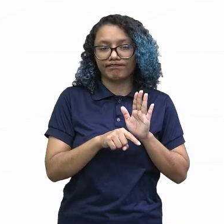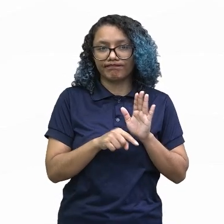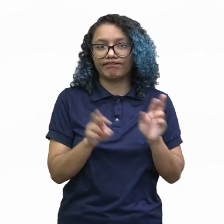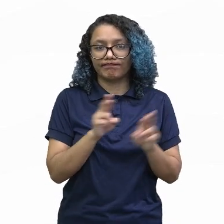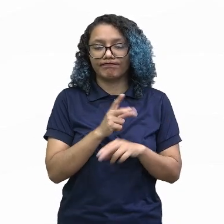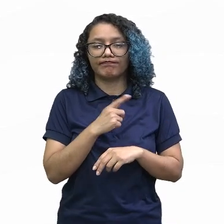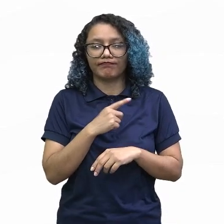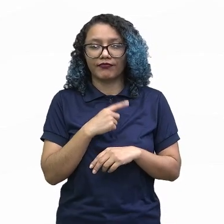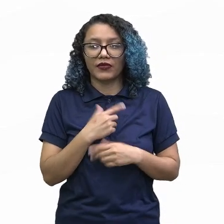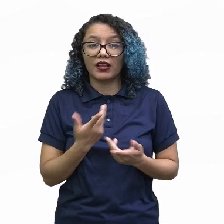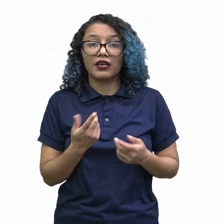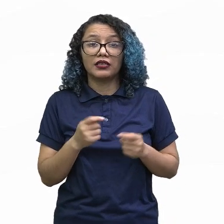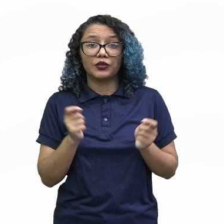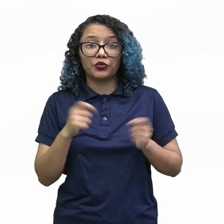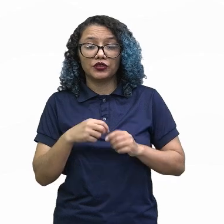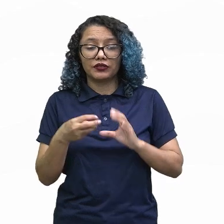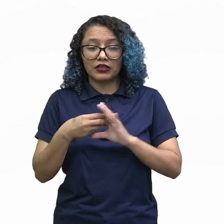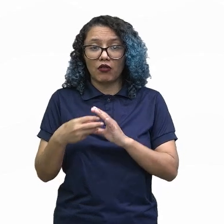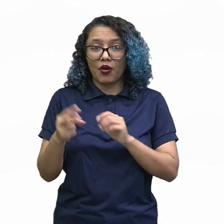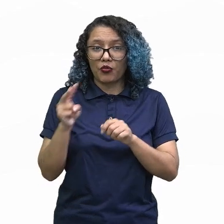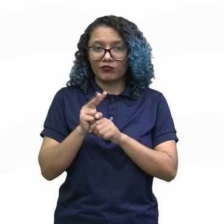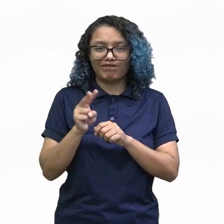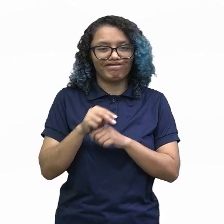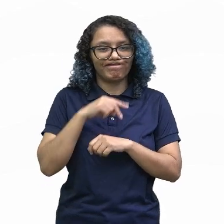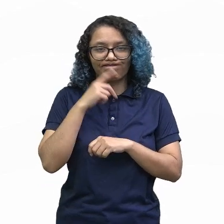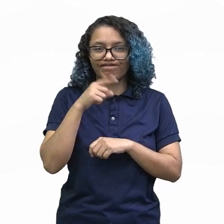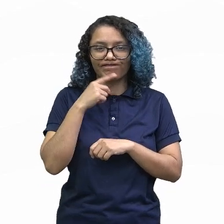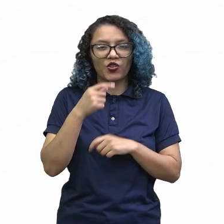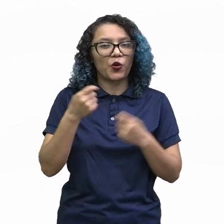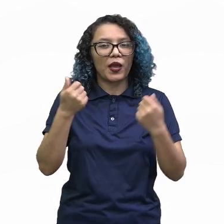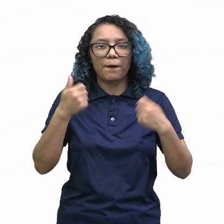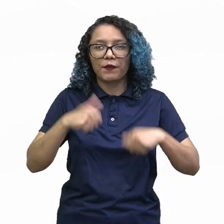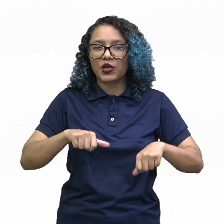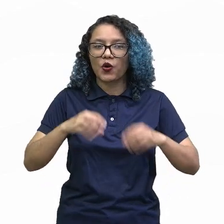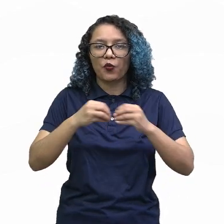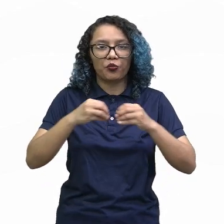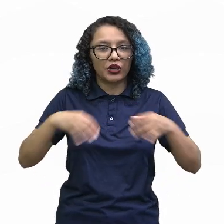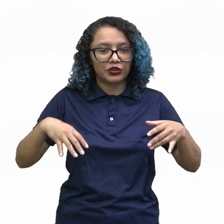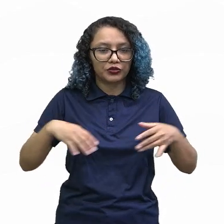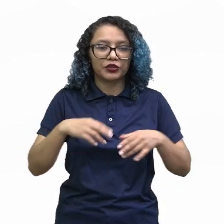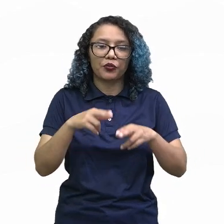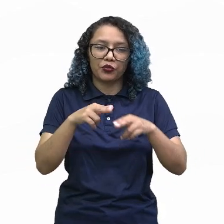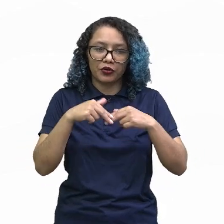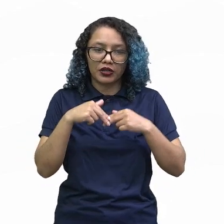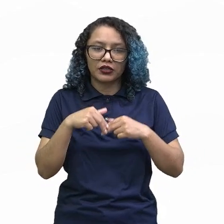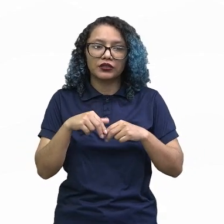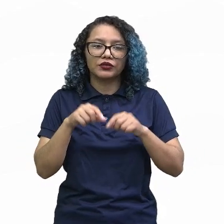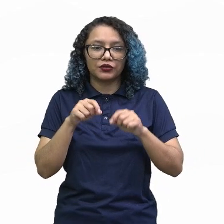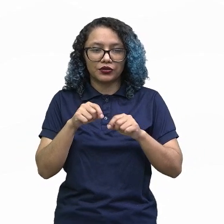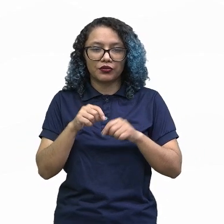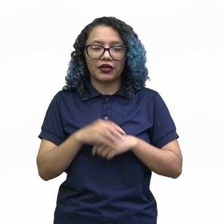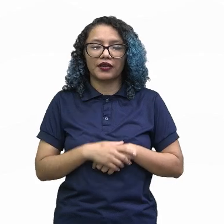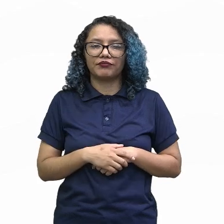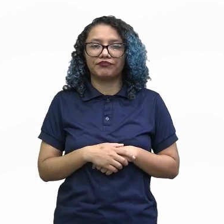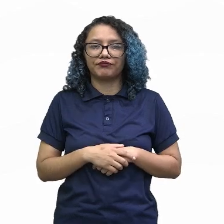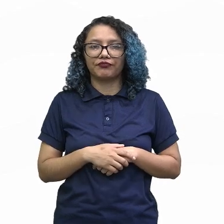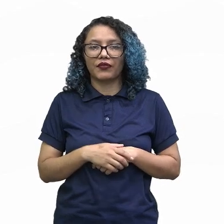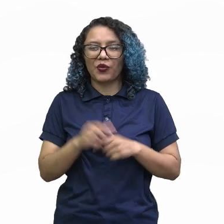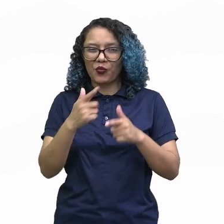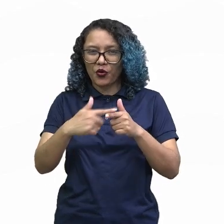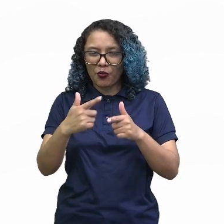proteger, essas células acabam ali inflamando essa região, por isso que a gente observa que são mecanismos inflamatórios e